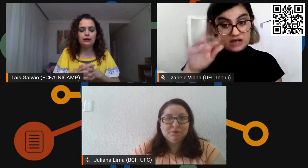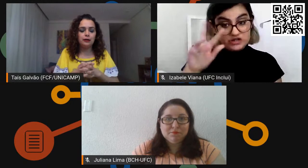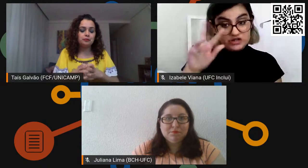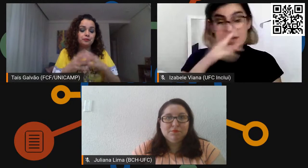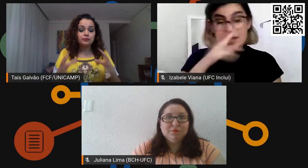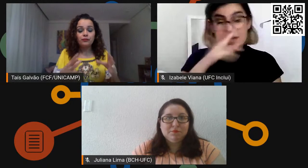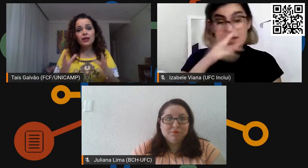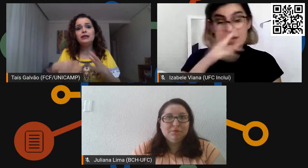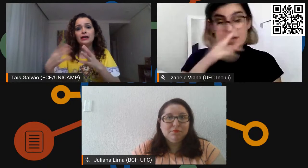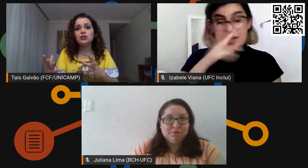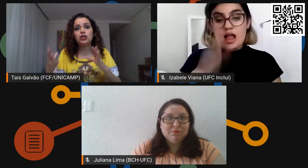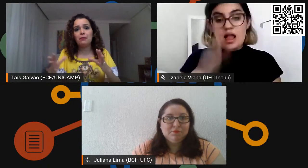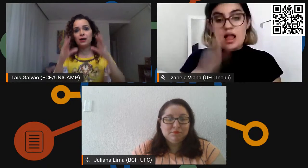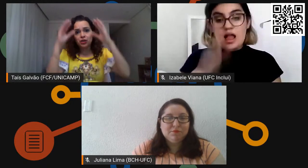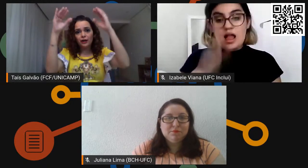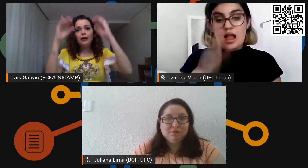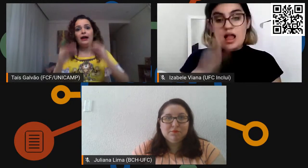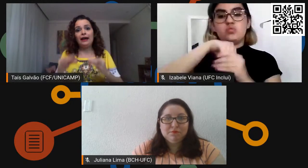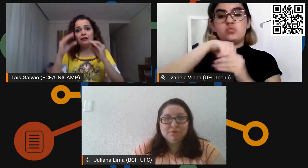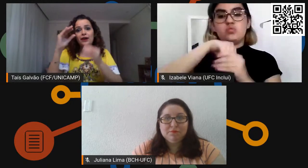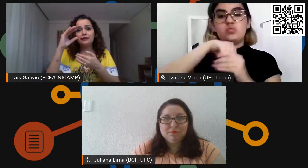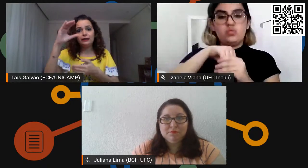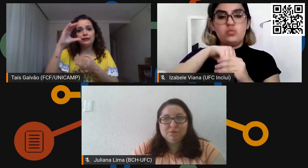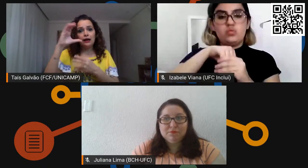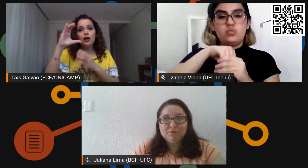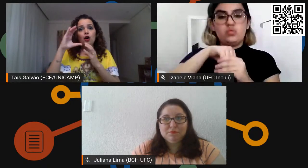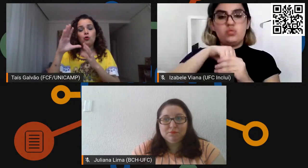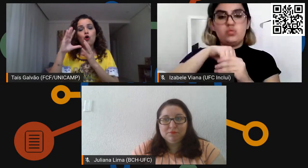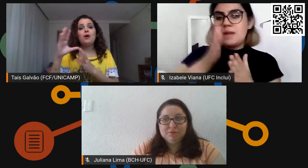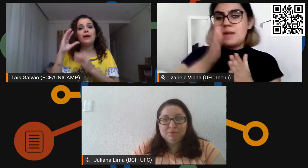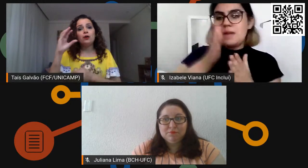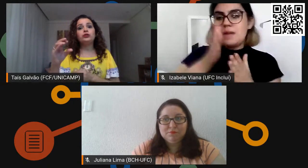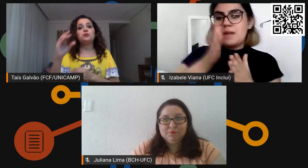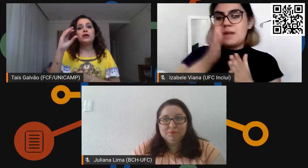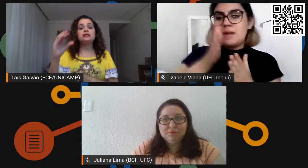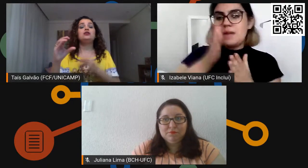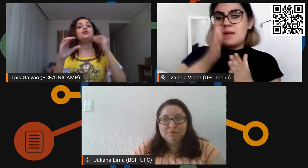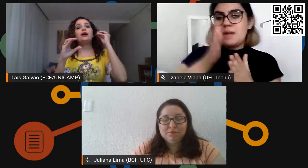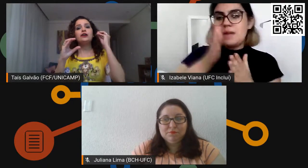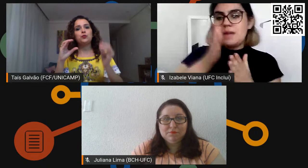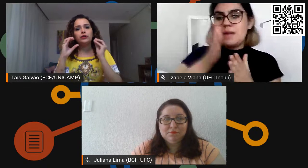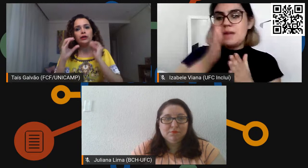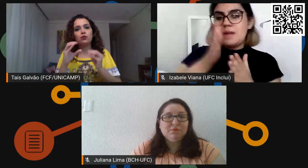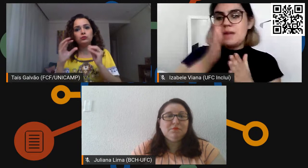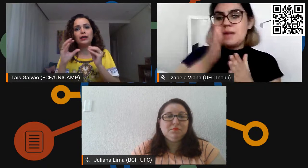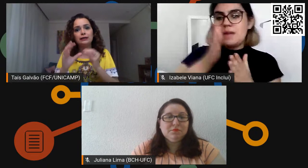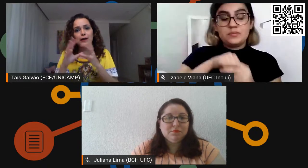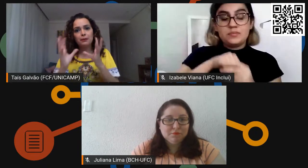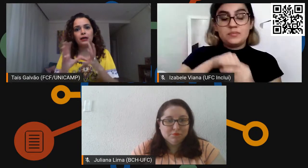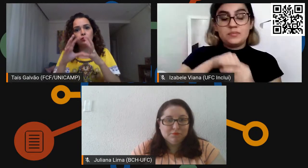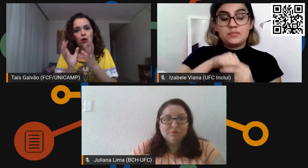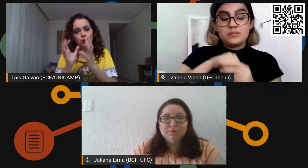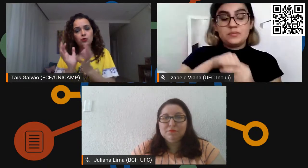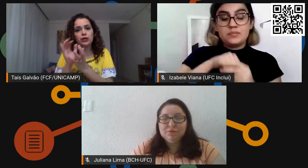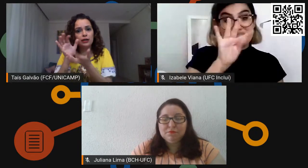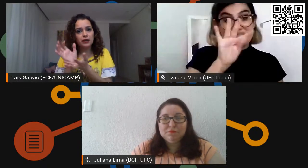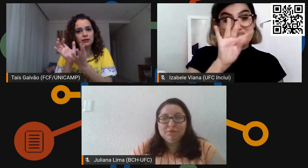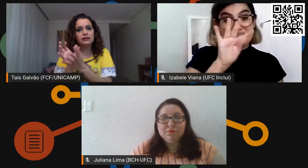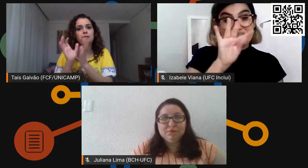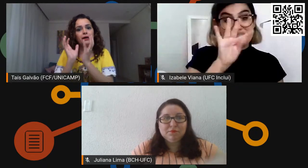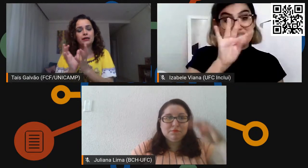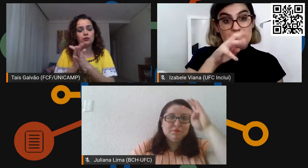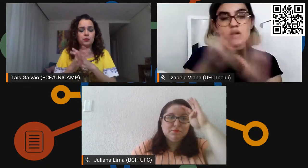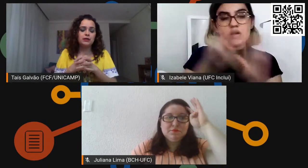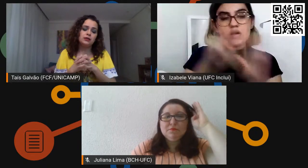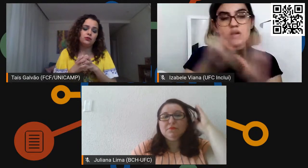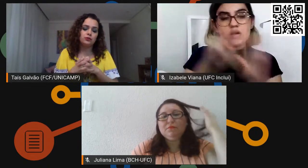delineamentos ali, né? E a sistemática, ela vai tentar, com uma pergunta específica, responder com um delineamento ou alguns delineamentos